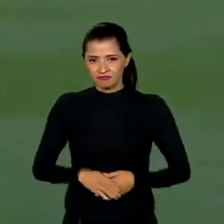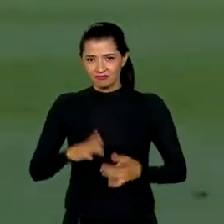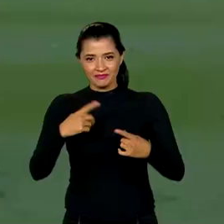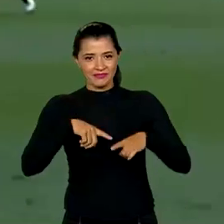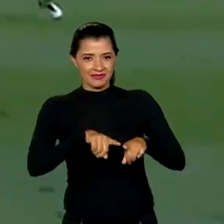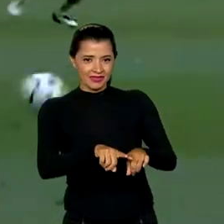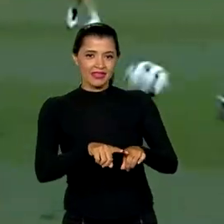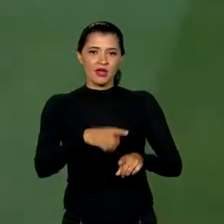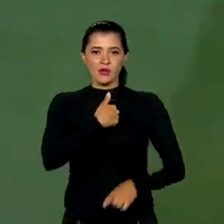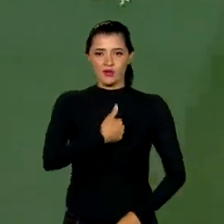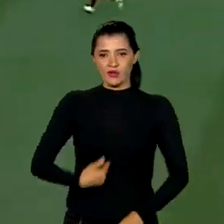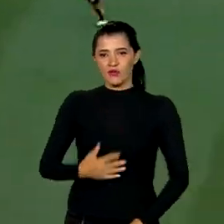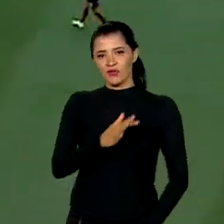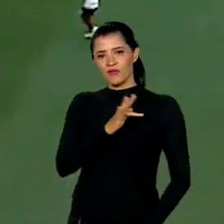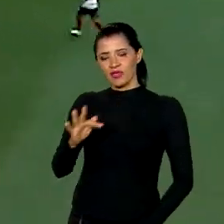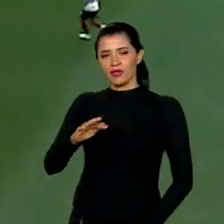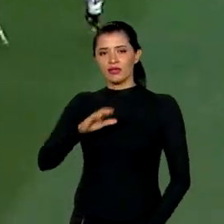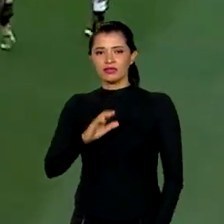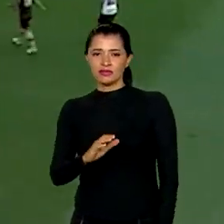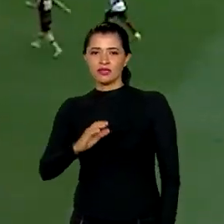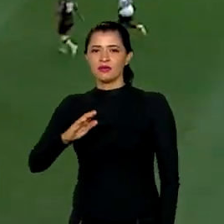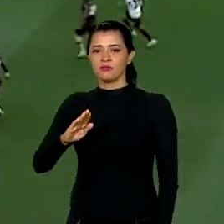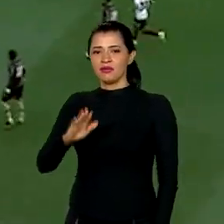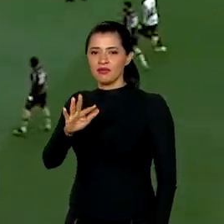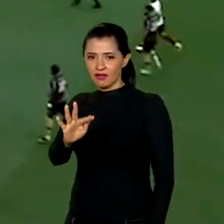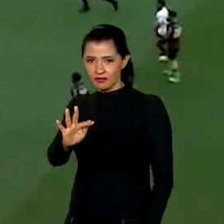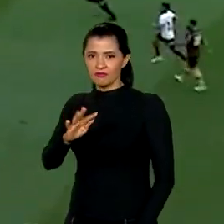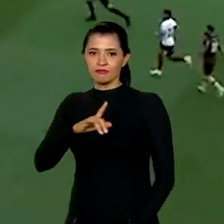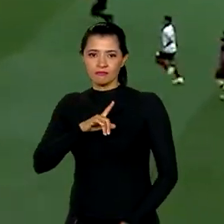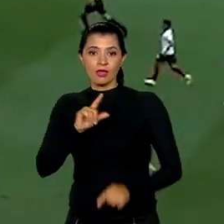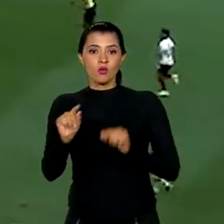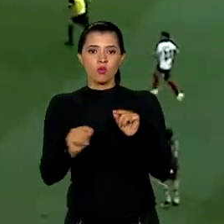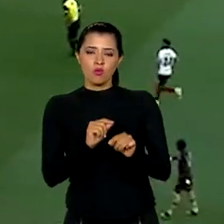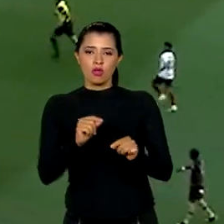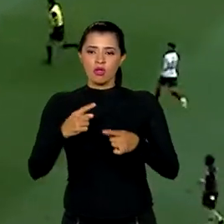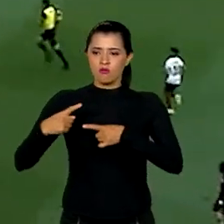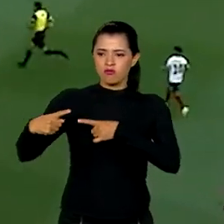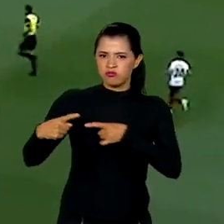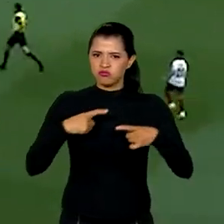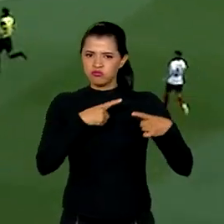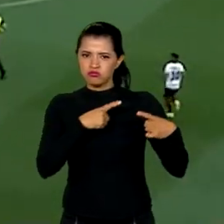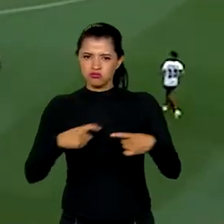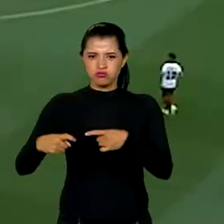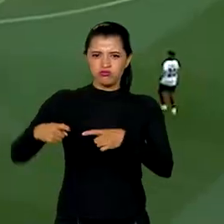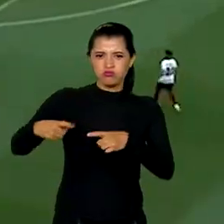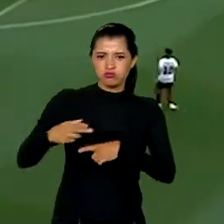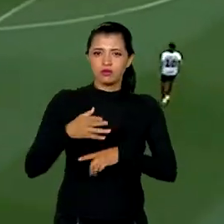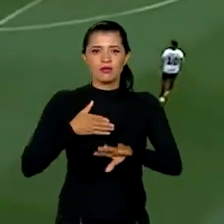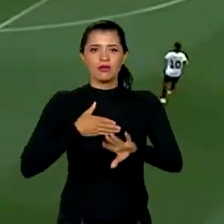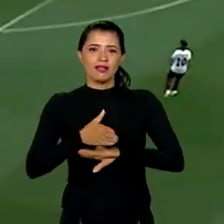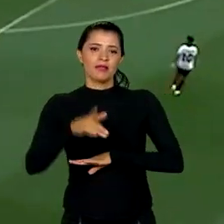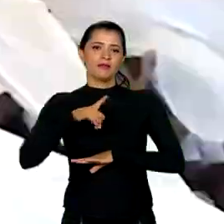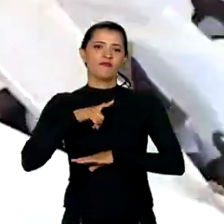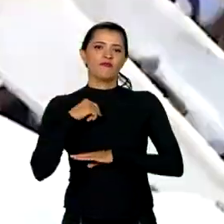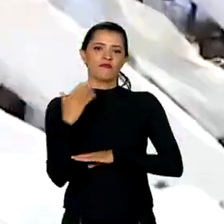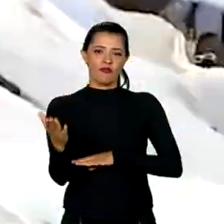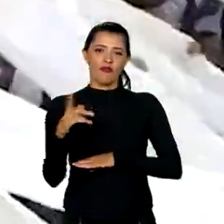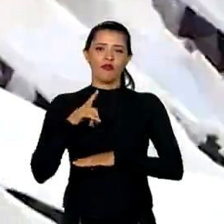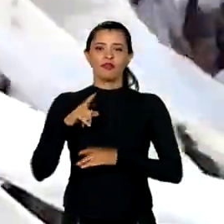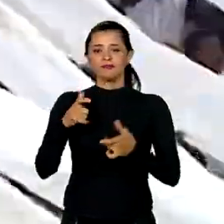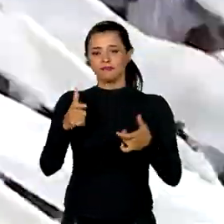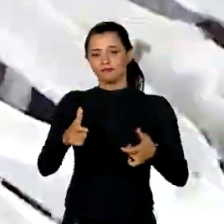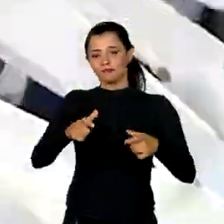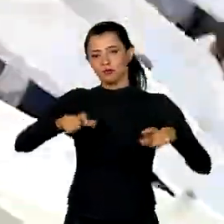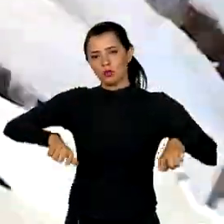parceria entre o governo federal e a CBF quer impedir que a rivalidade ultrapasse as linhas do campo e